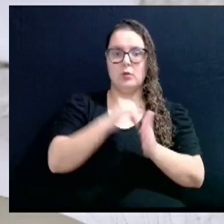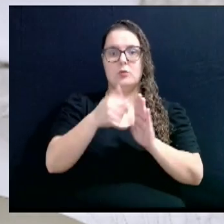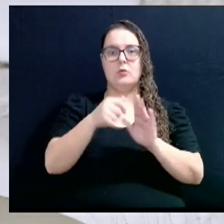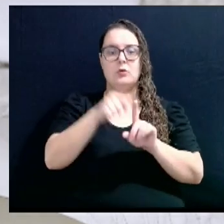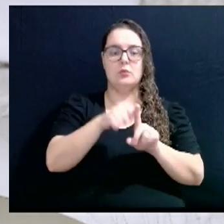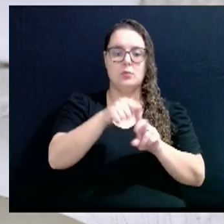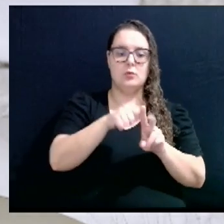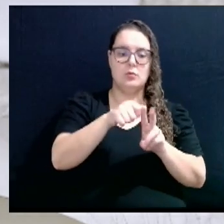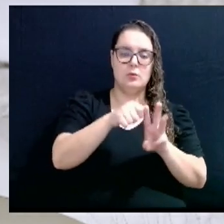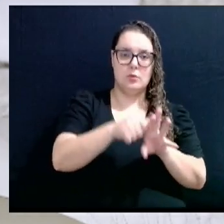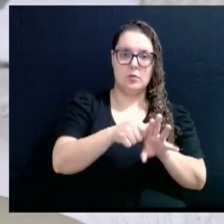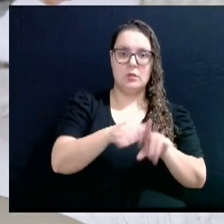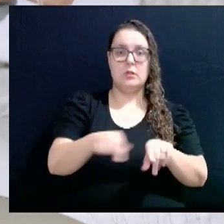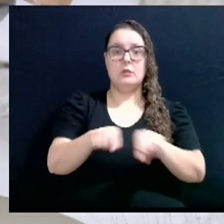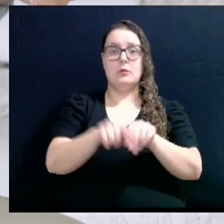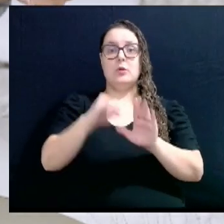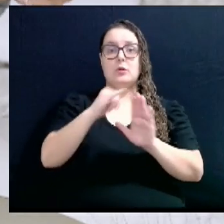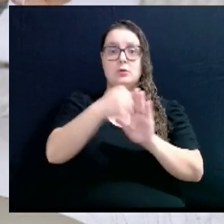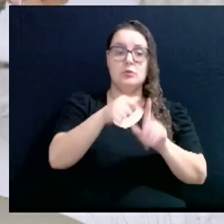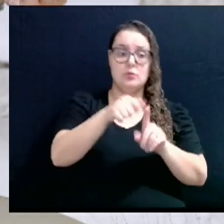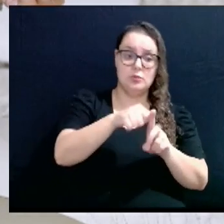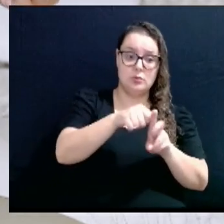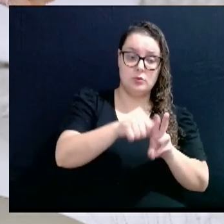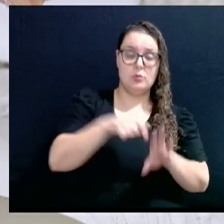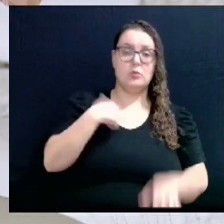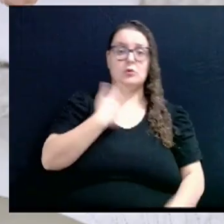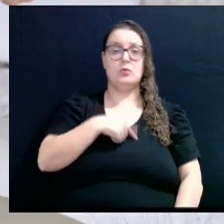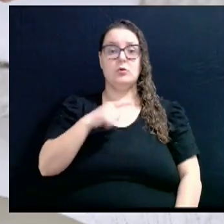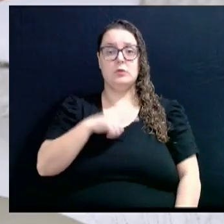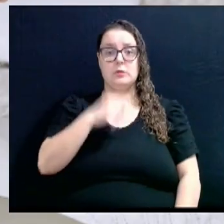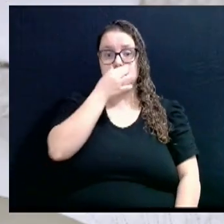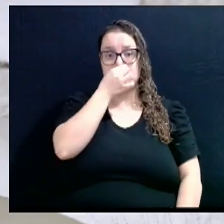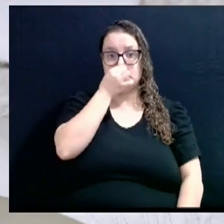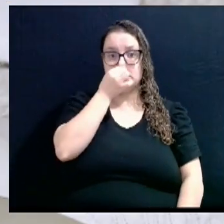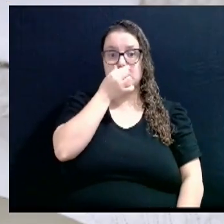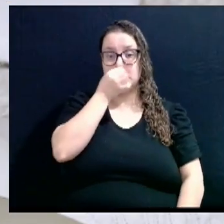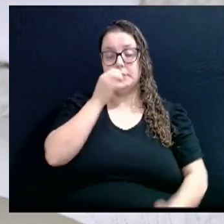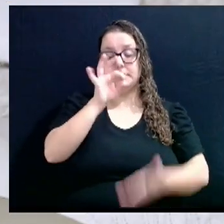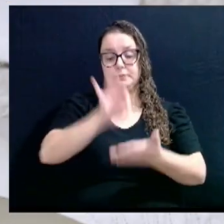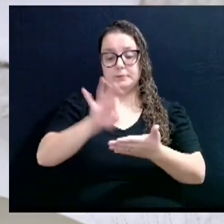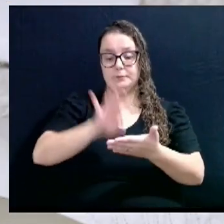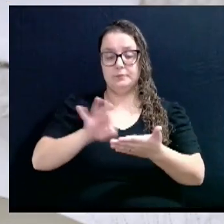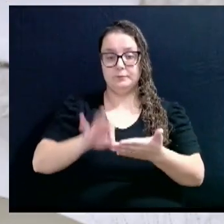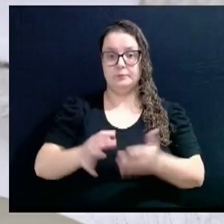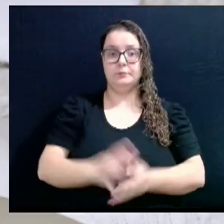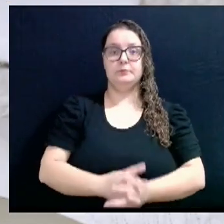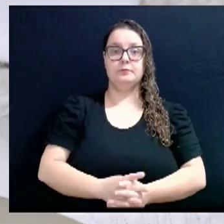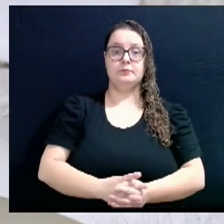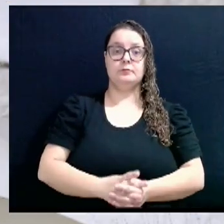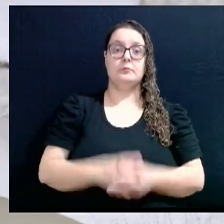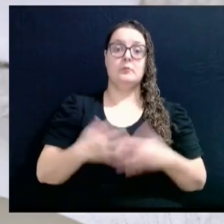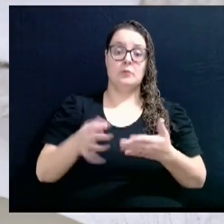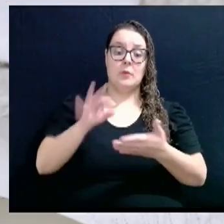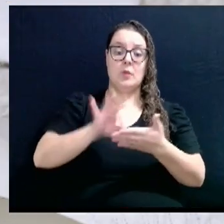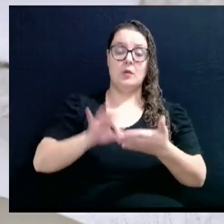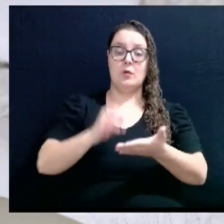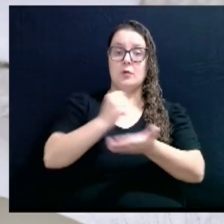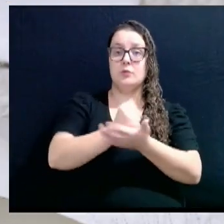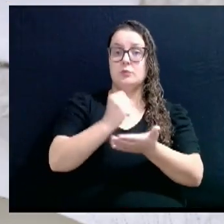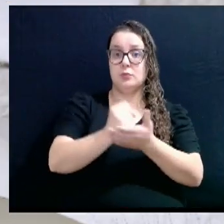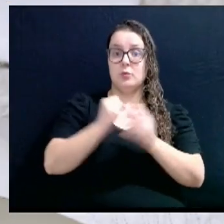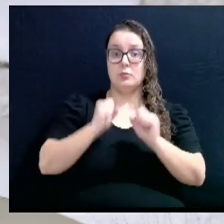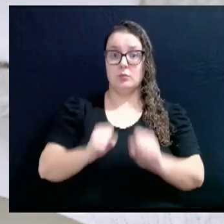dos juros mensais, nós temos a correção, né? E aí a correção do seu contrato pode ser pelo